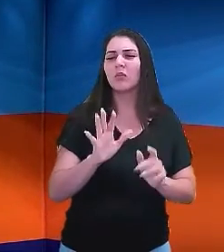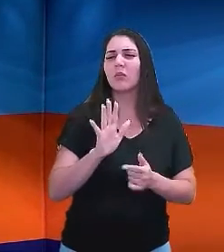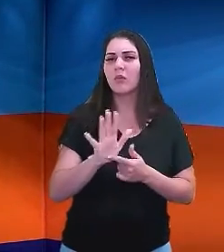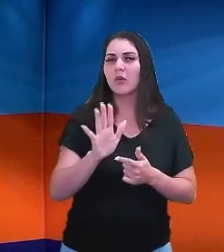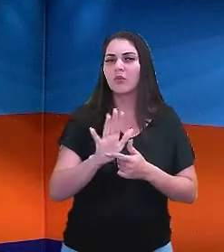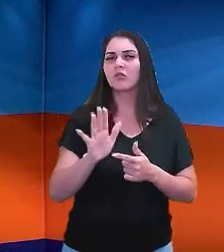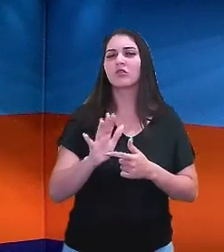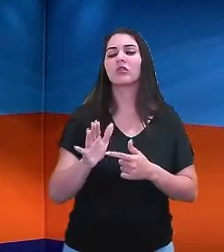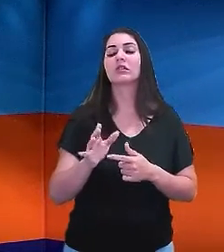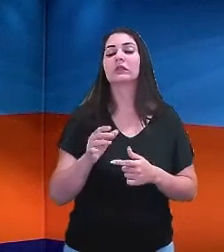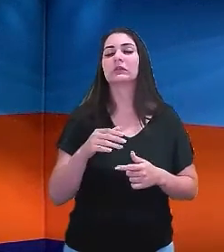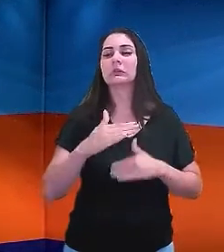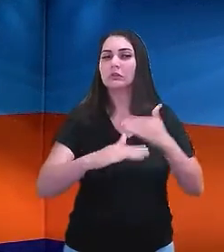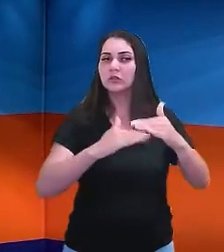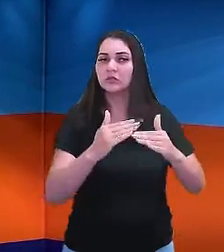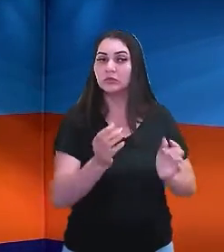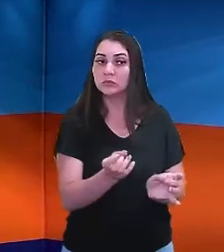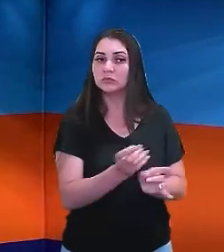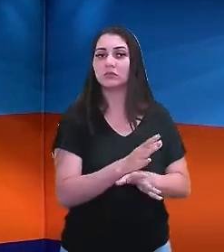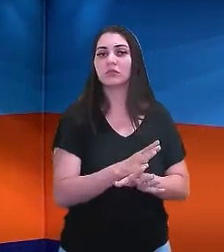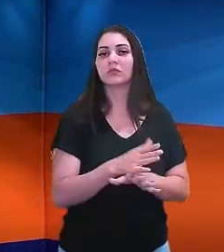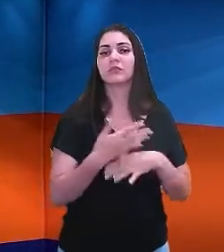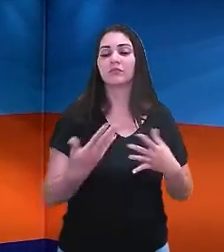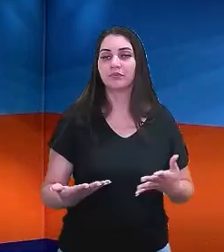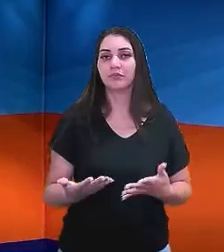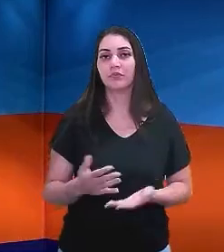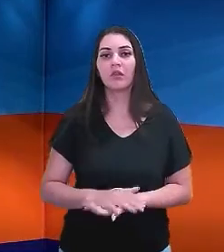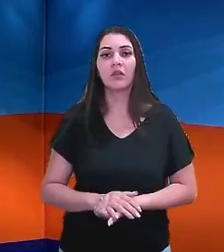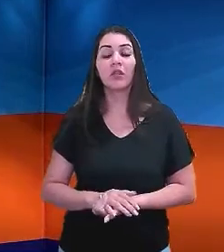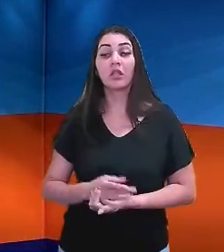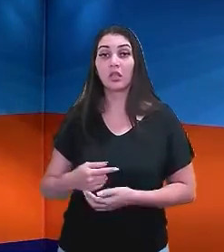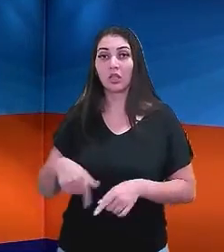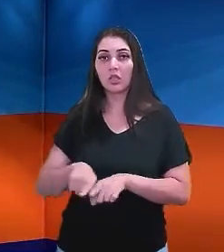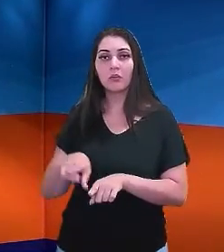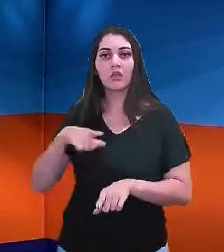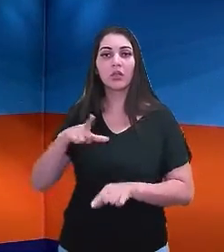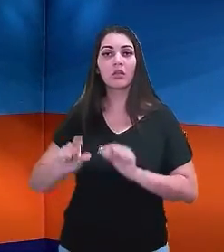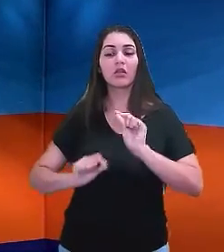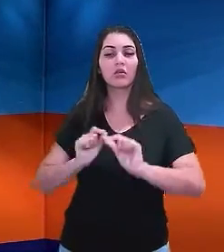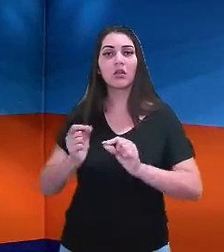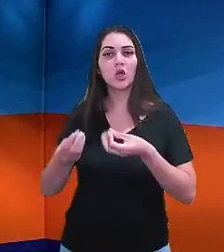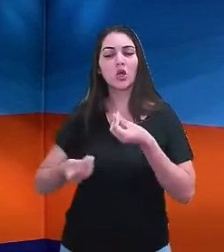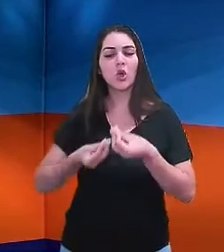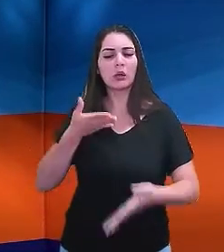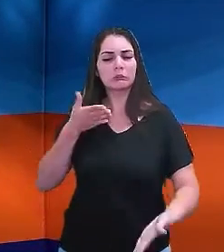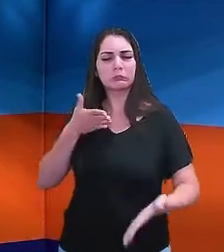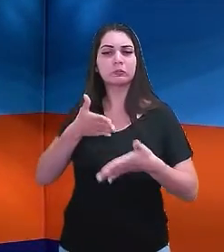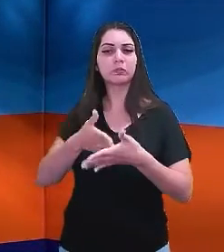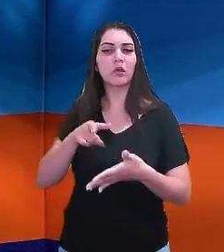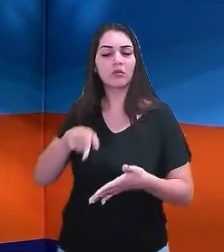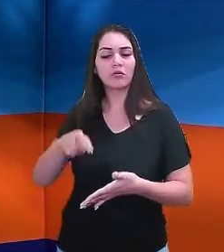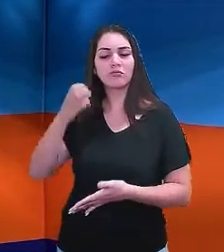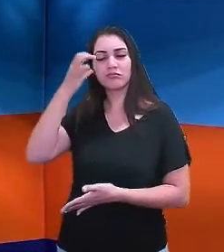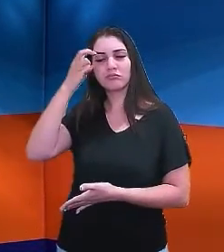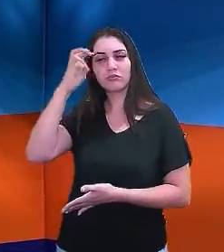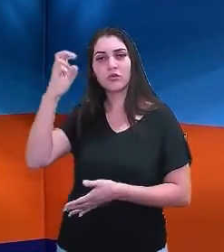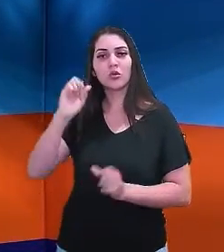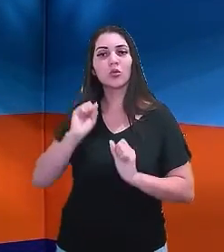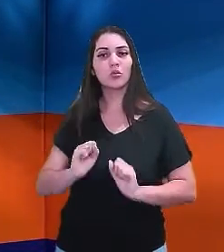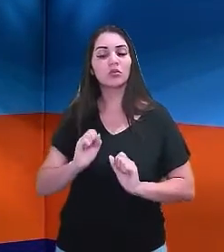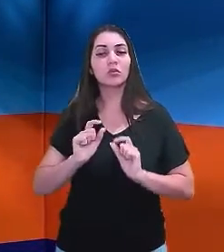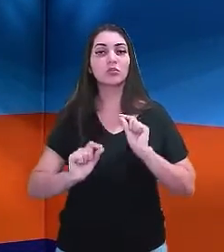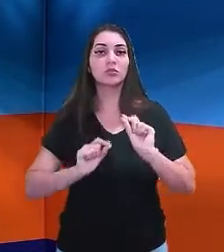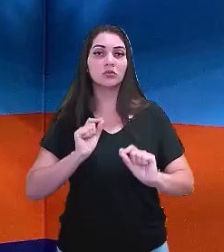a sua finalização. Então, além disso, como impactos dessa cultura, a gente